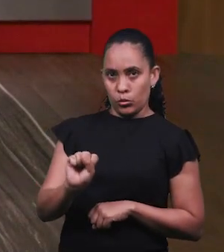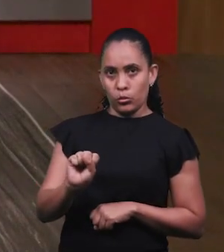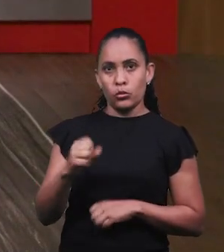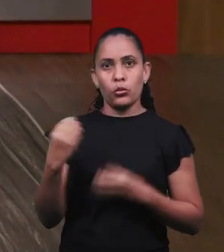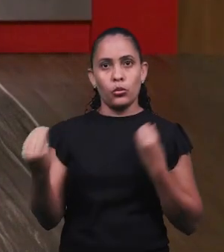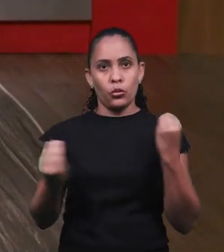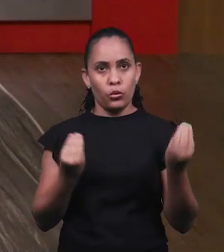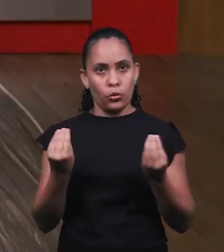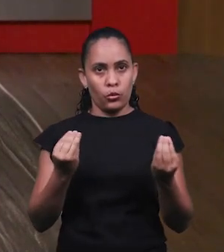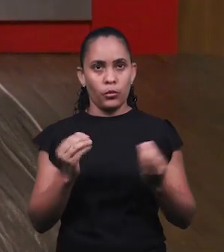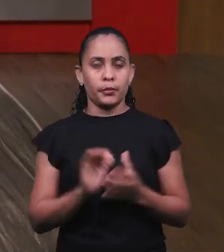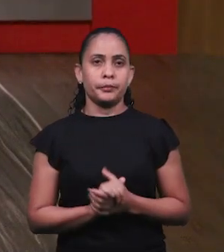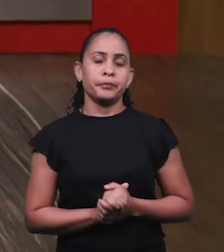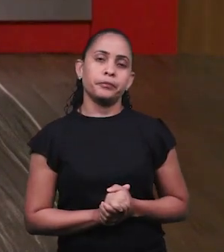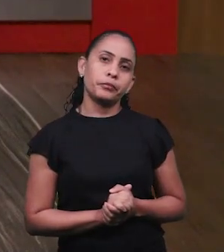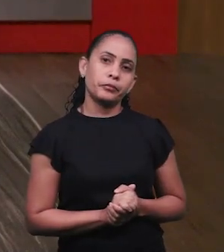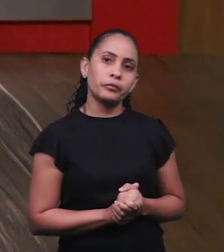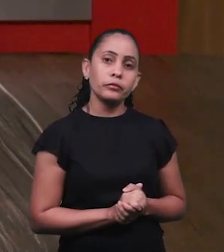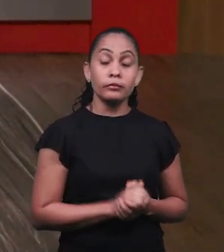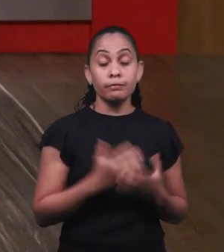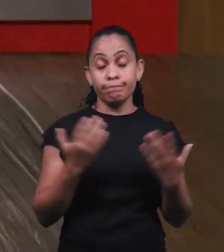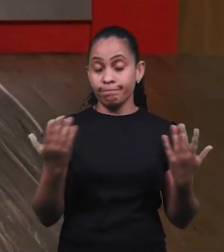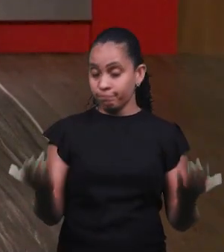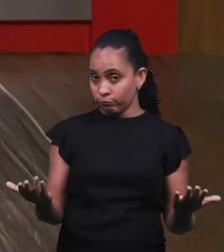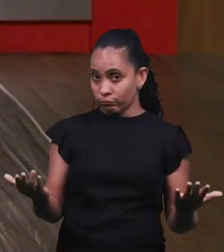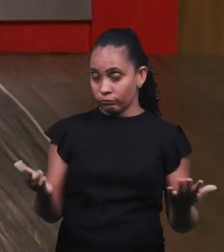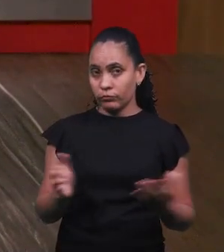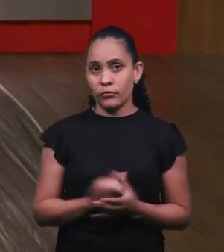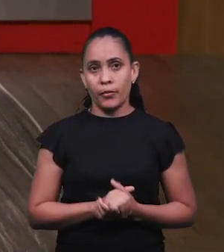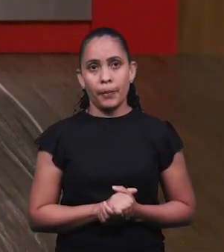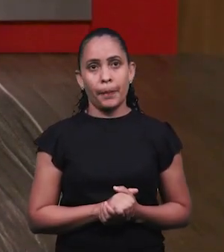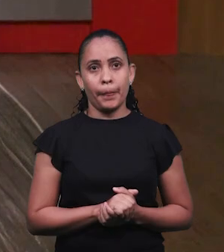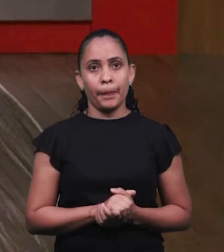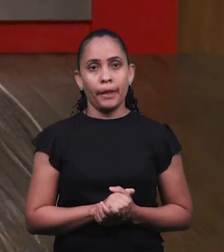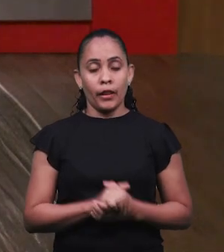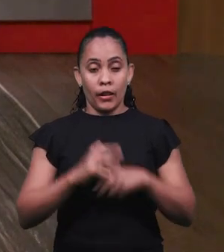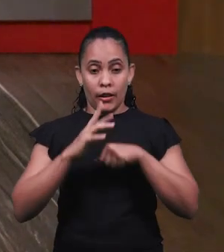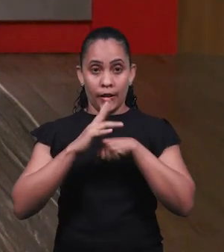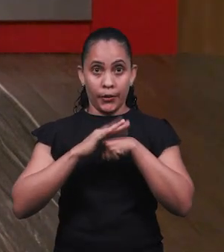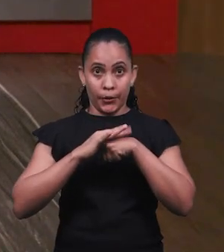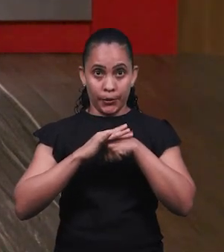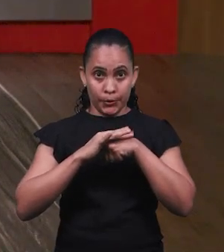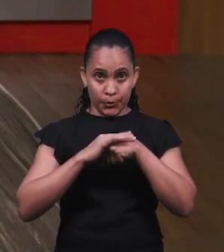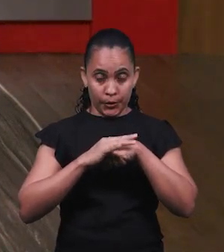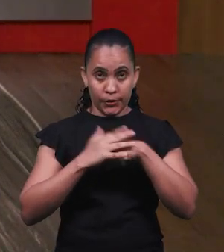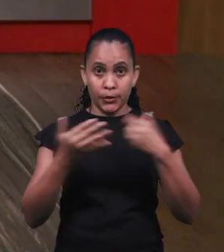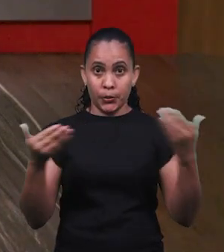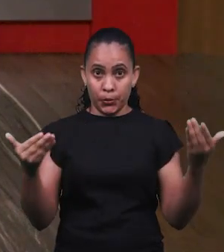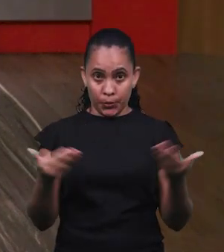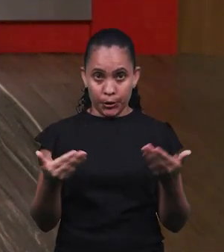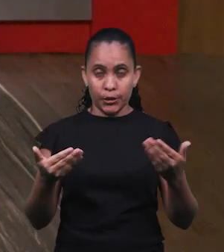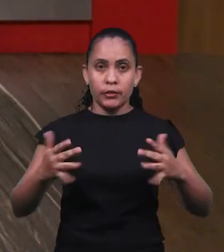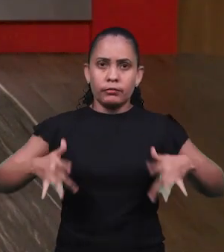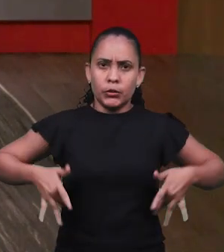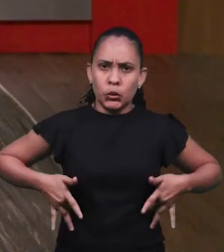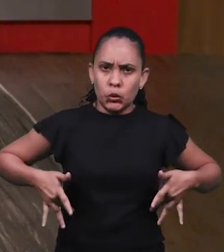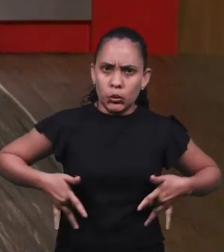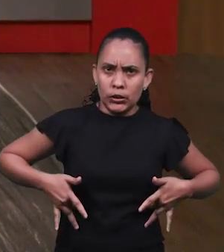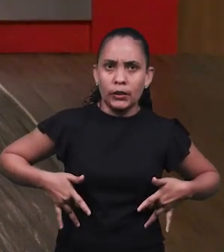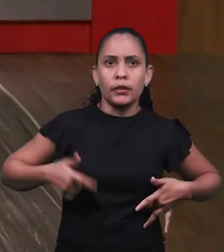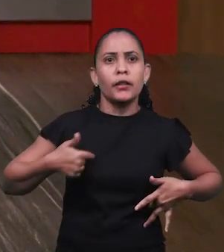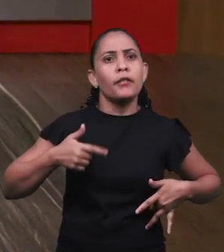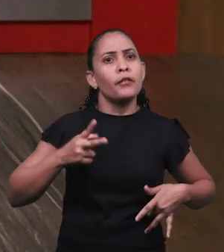a doença crônica renal? Então, a doença renal crônica, como eu falei, ela vem